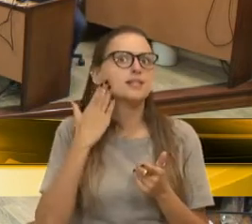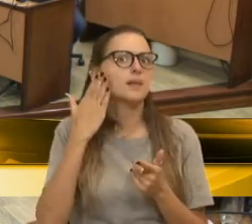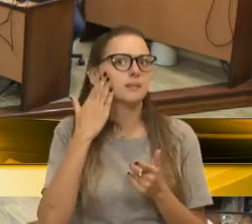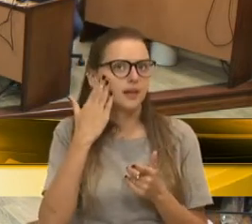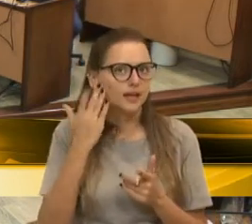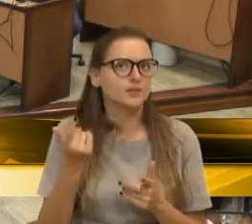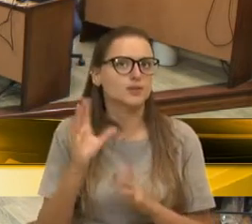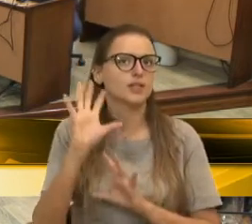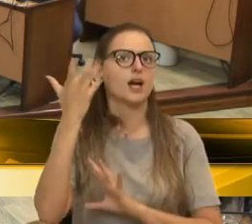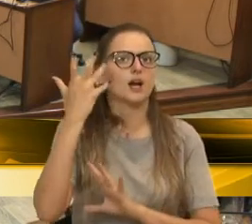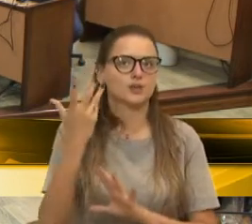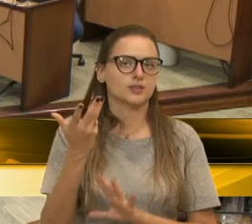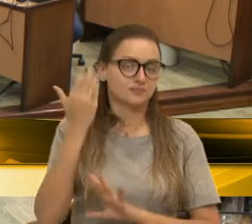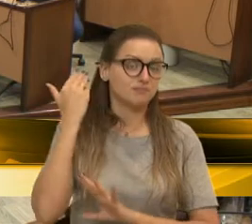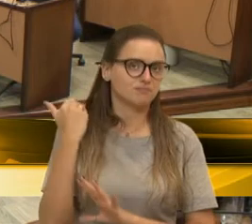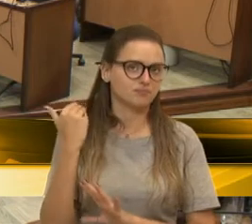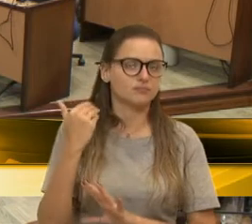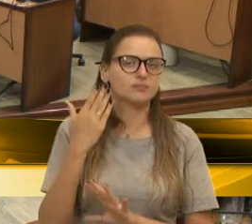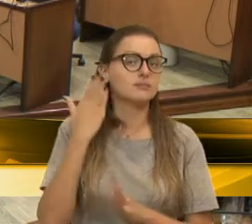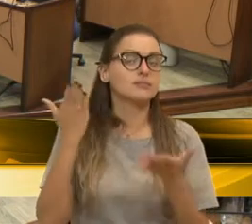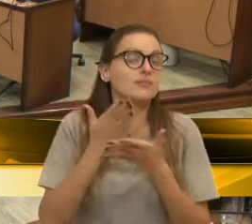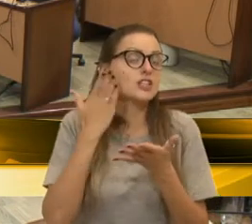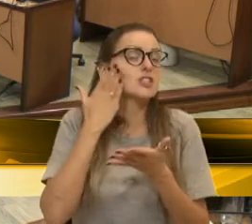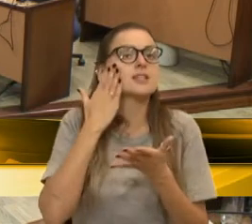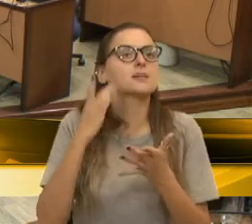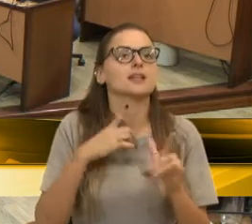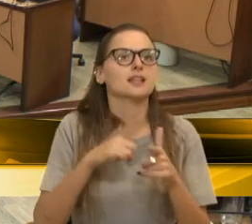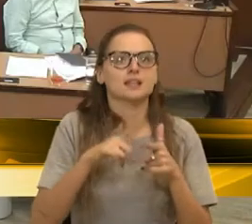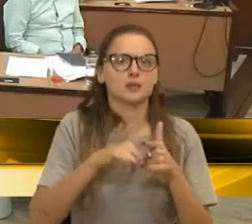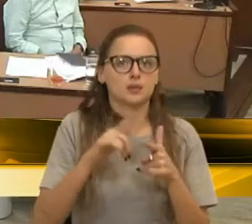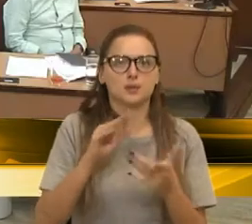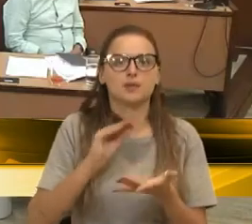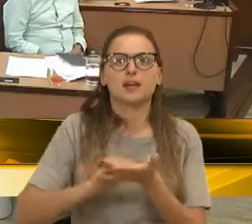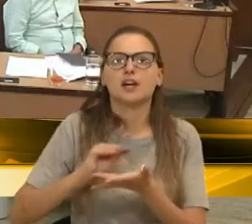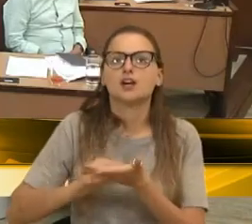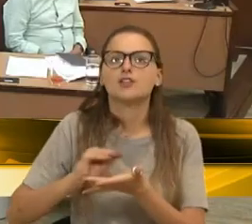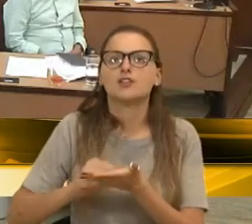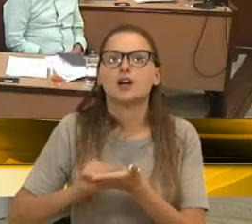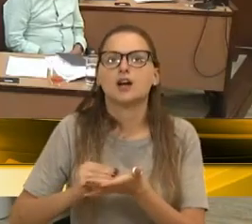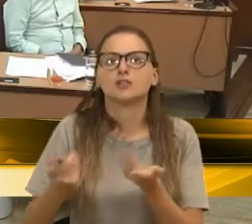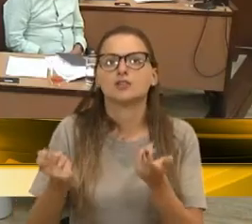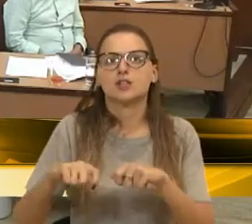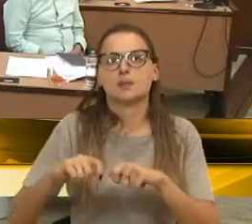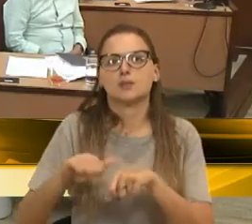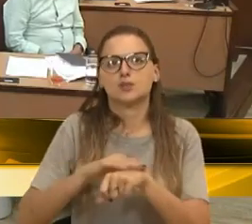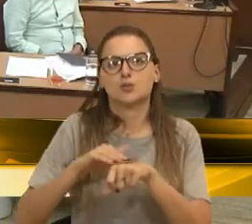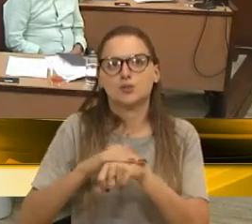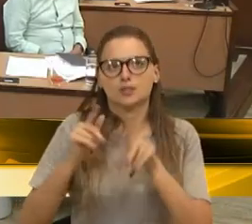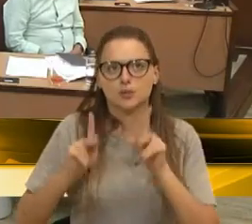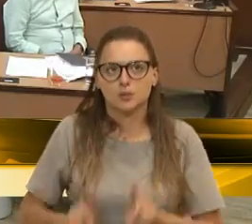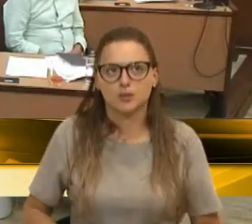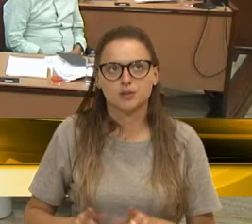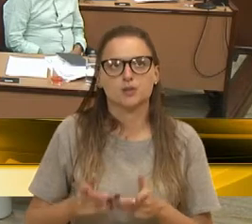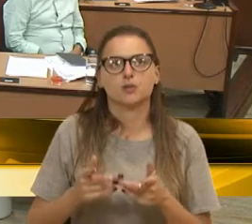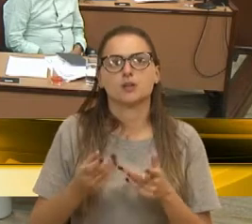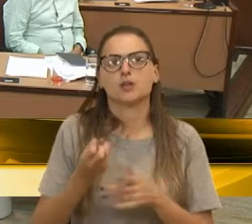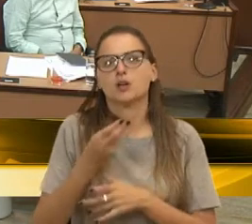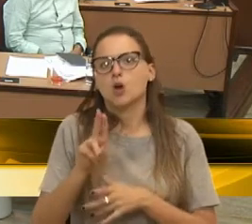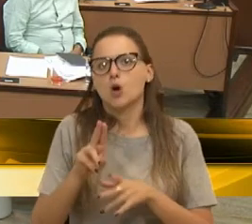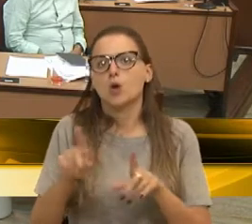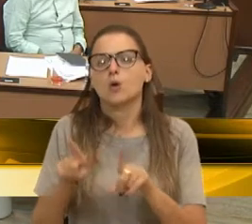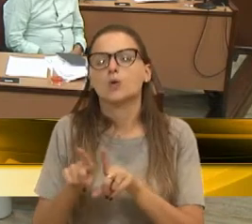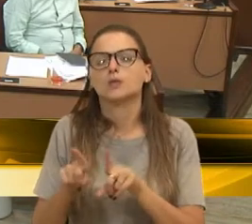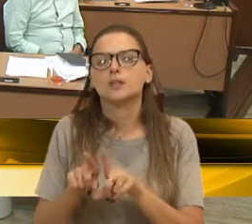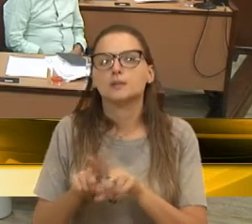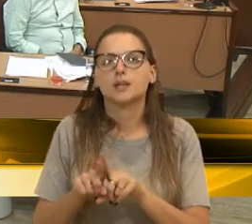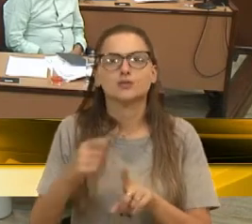nos relatavam isso já naquele período. Então, essa falta de capacidade para lidar com as pessoas, ou, pelo contrário, né,